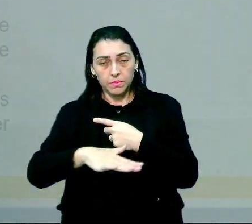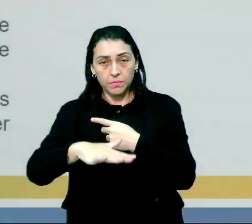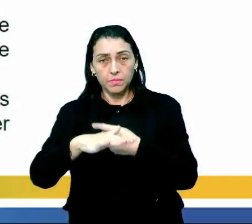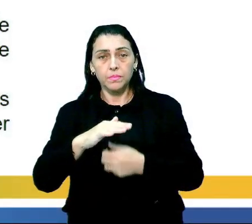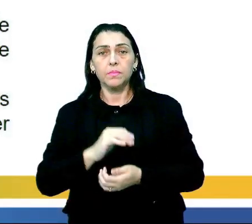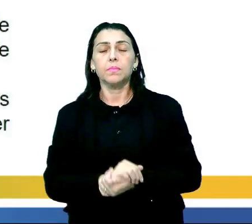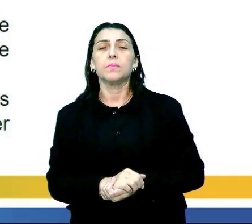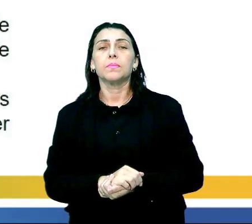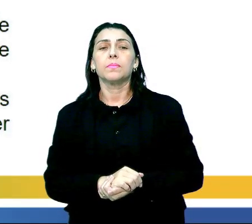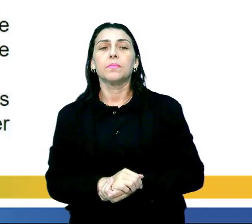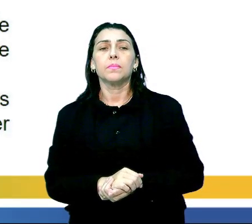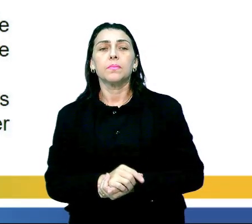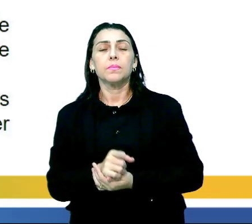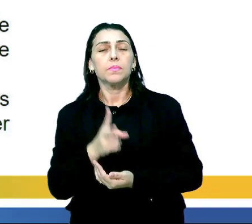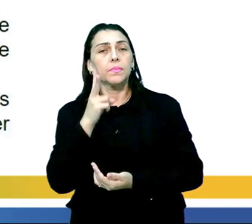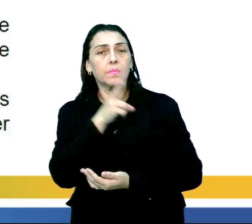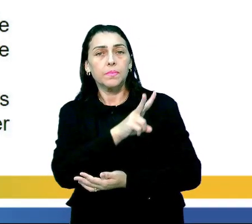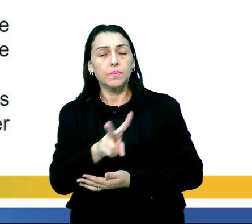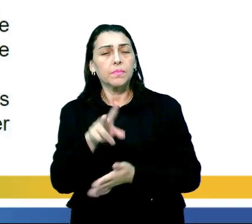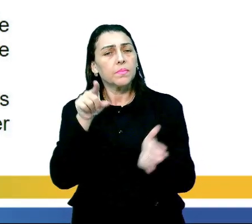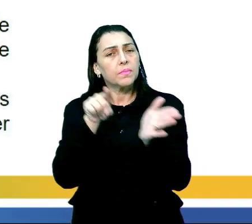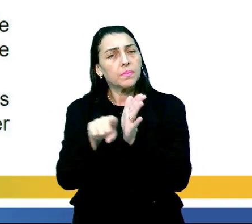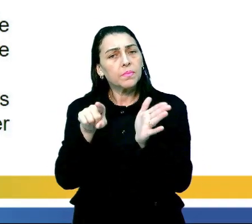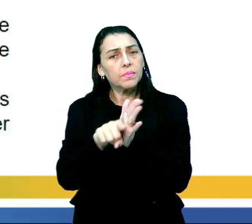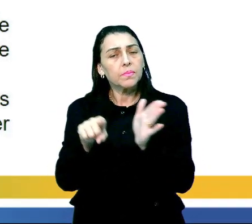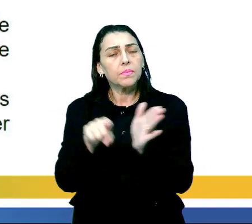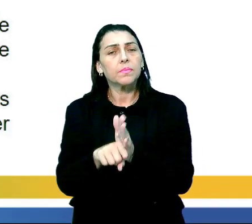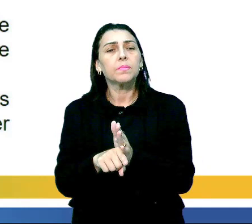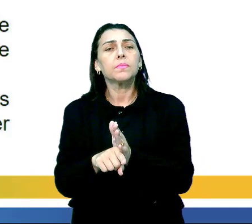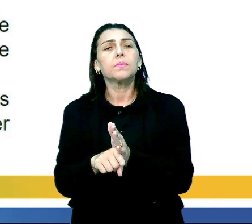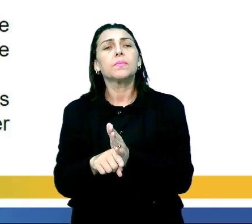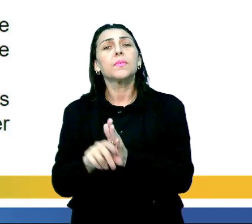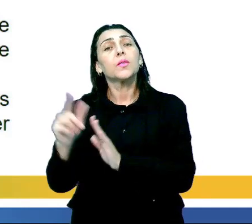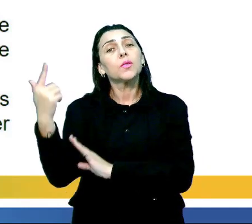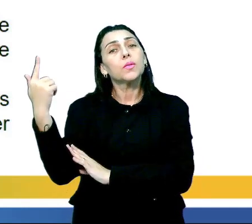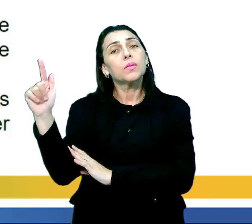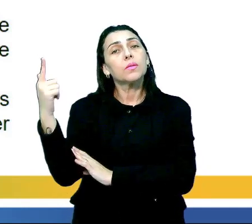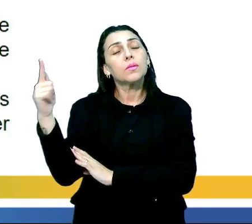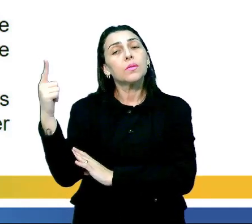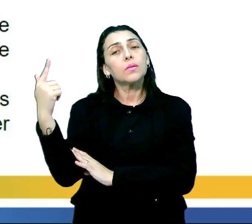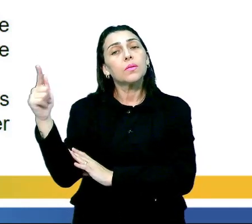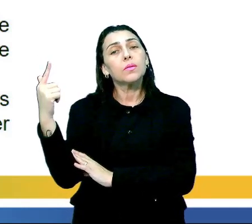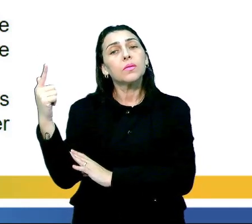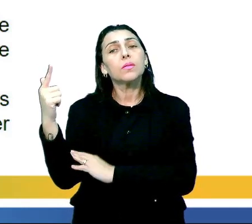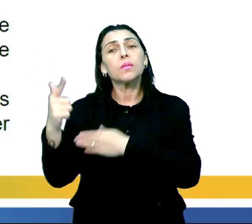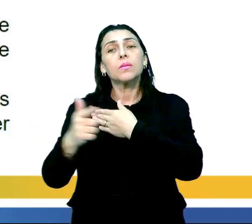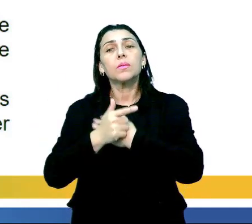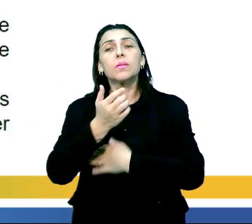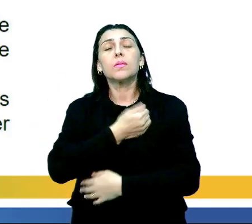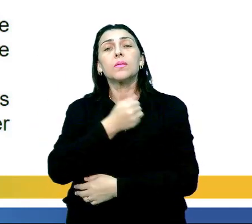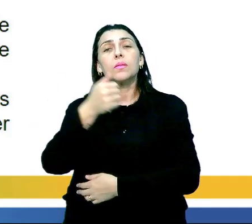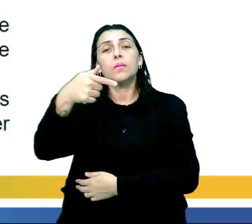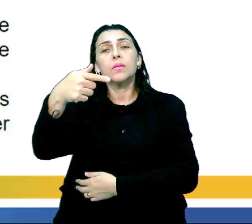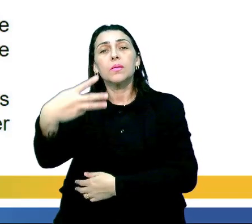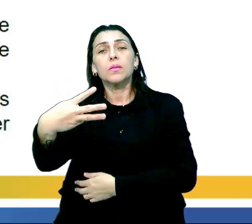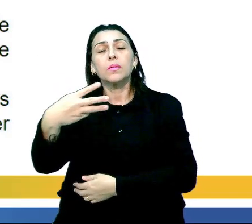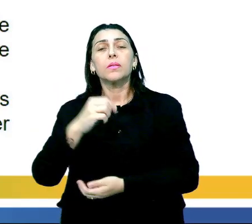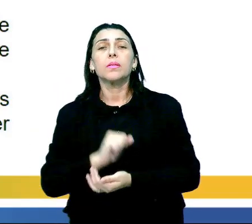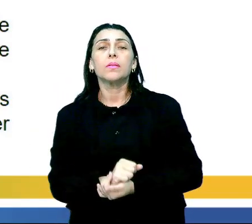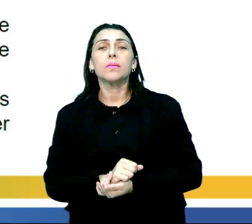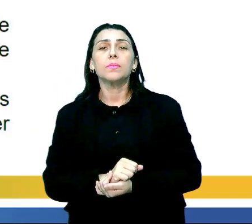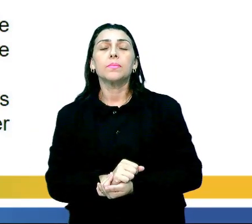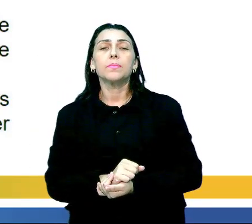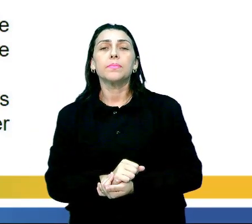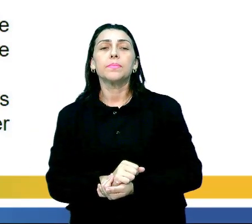Aplicadas. E vocês vão ver essa questão na parte de geografia, lá na página